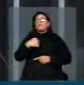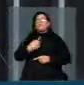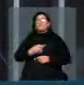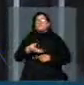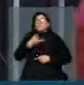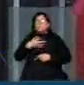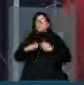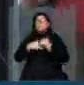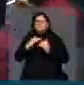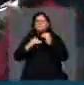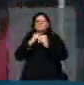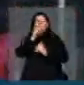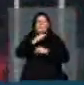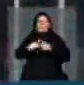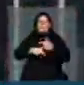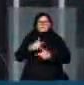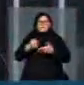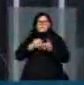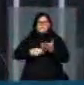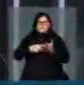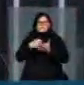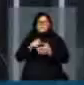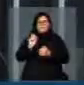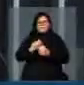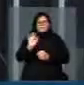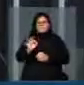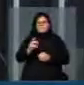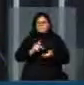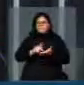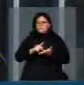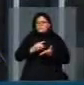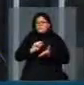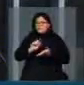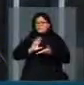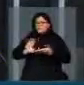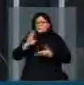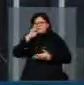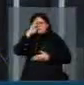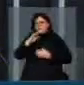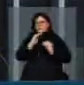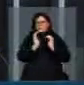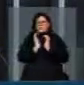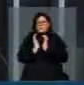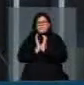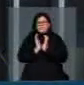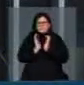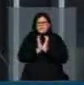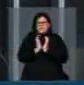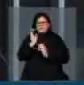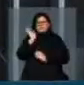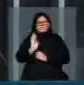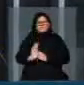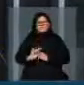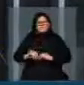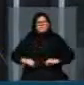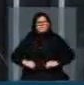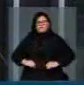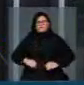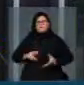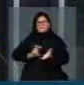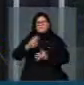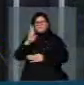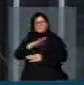na prática, de verdade, viabilizar as condições, principalmente das APAEs no Brasil, que sofrem aí de manhã, de tarde,